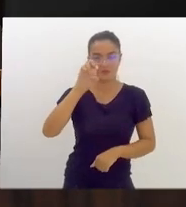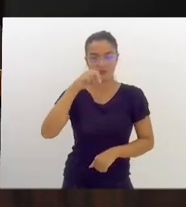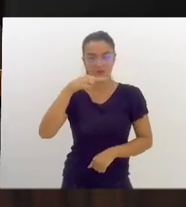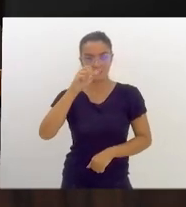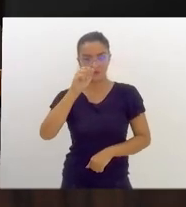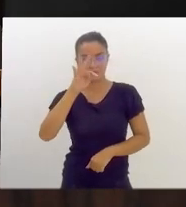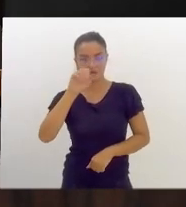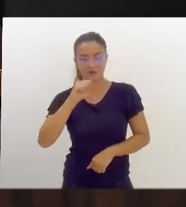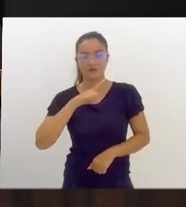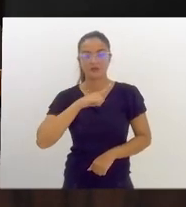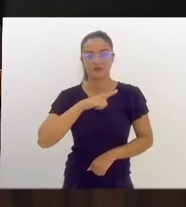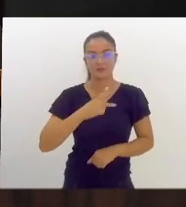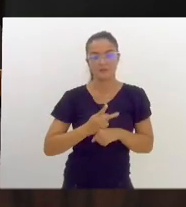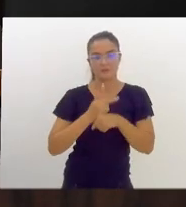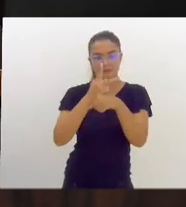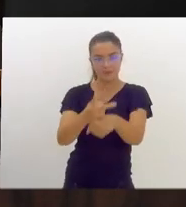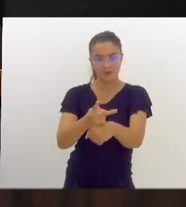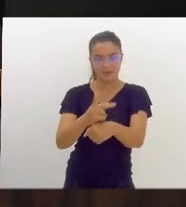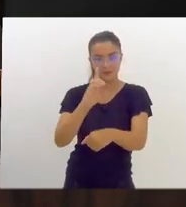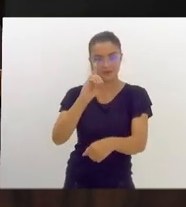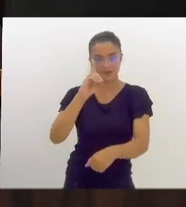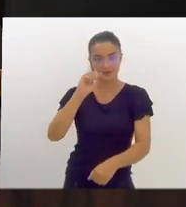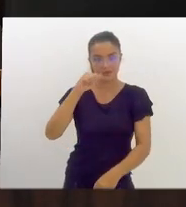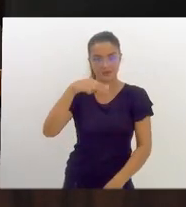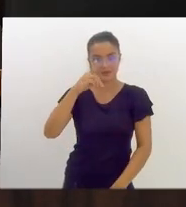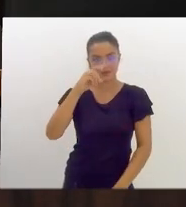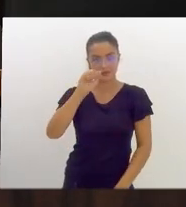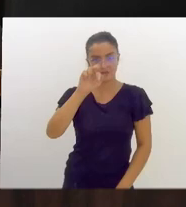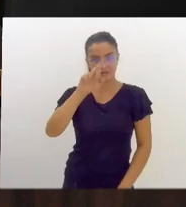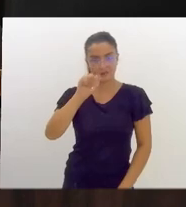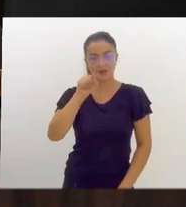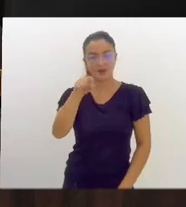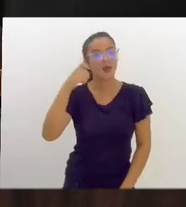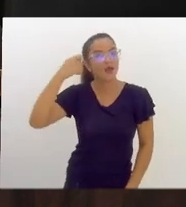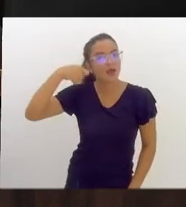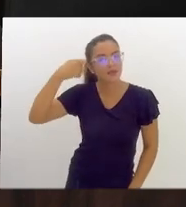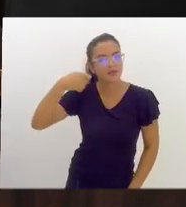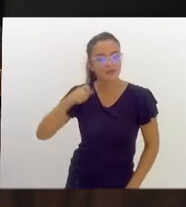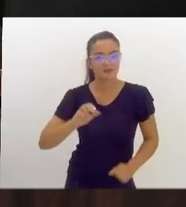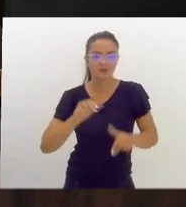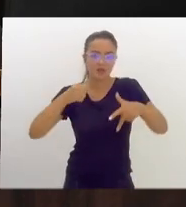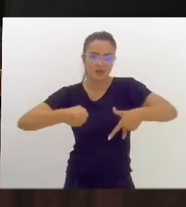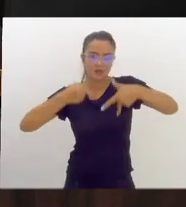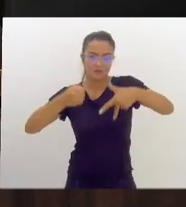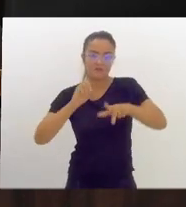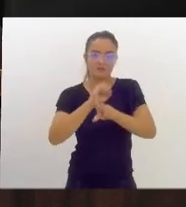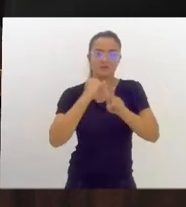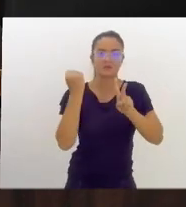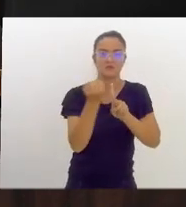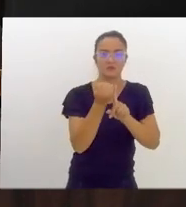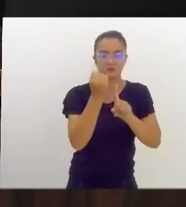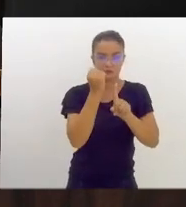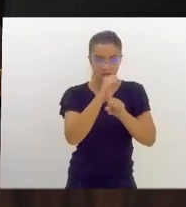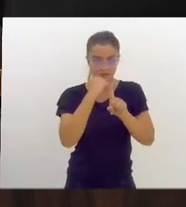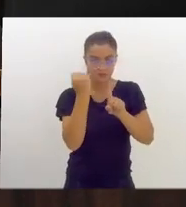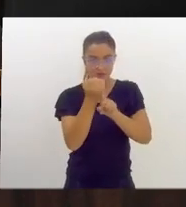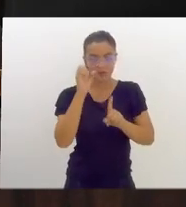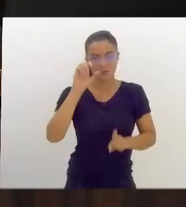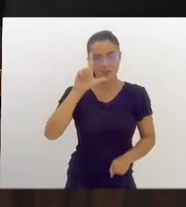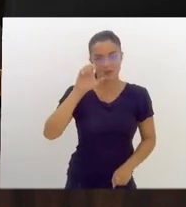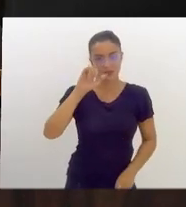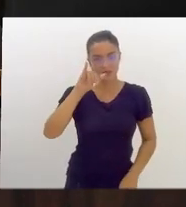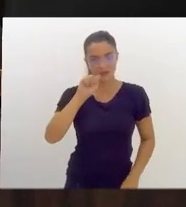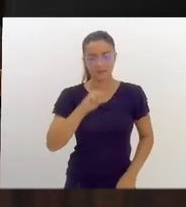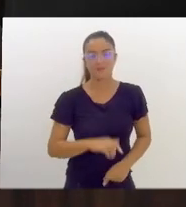prêmio Dandara à atriz ativista social Léa Garcia. Parecer da Comissão de Normas Internas e Proposições Externas favorável.